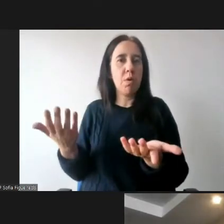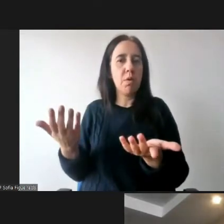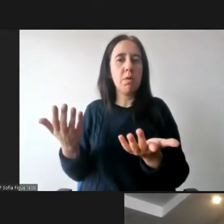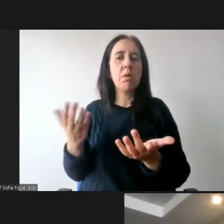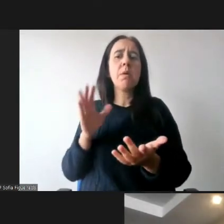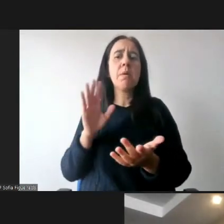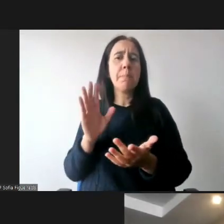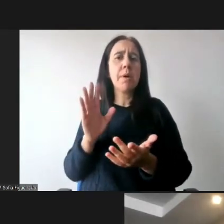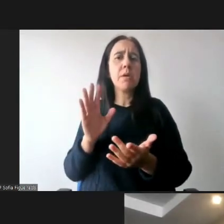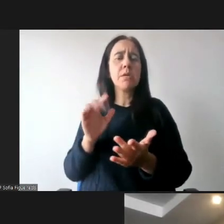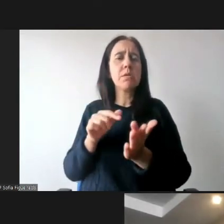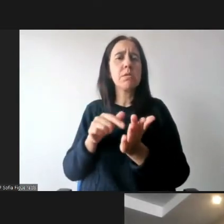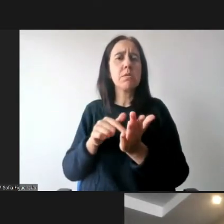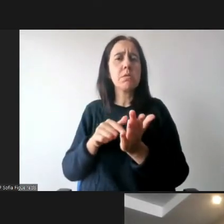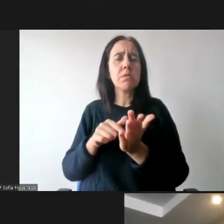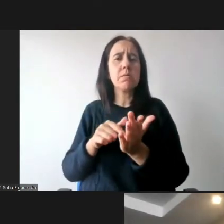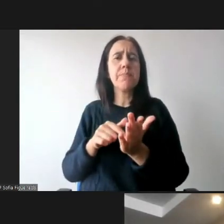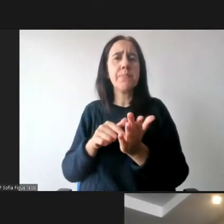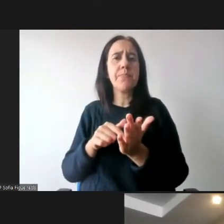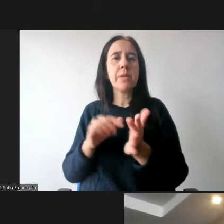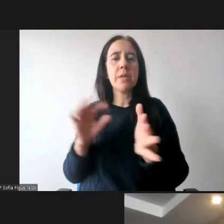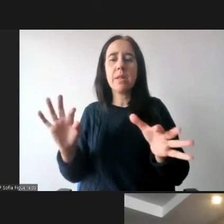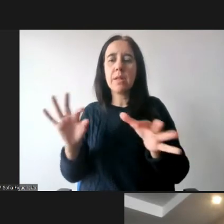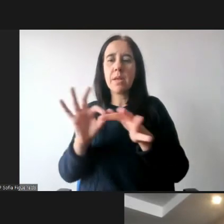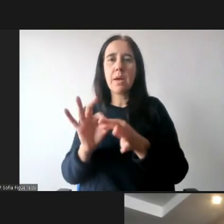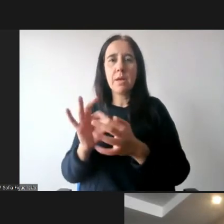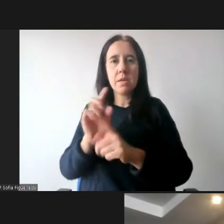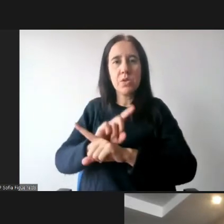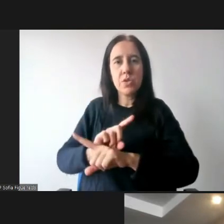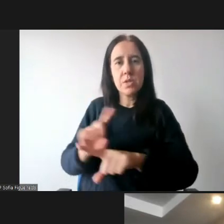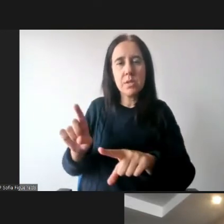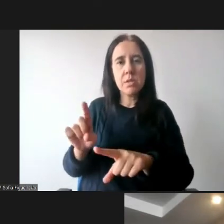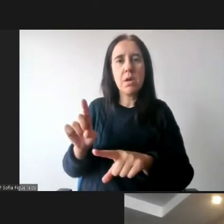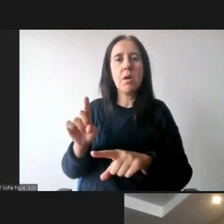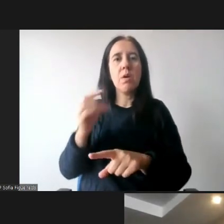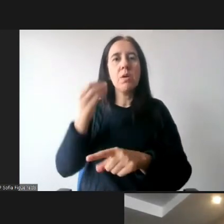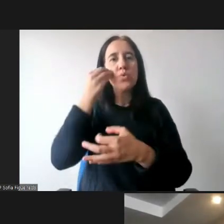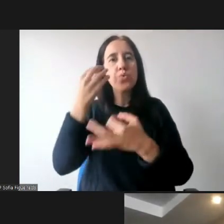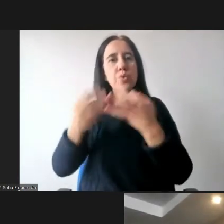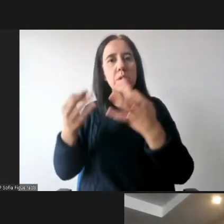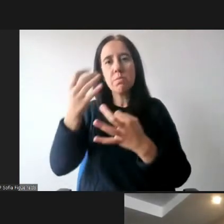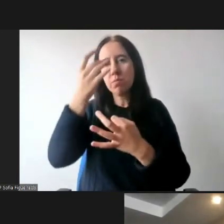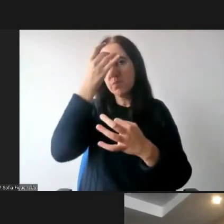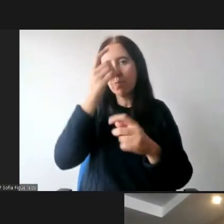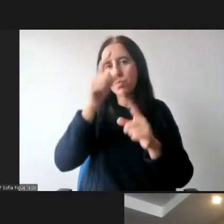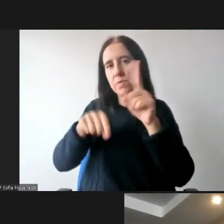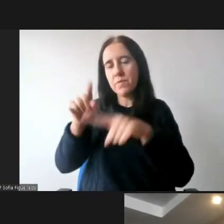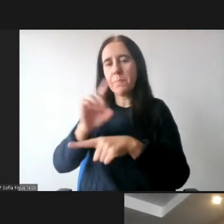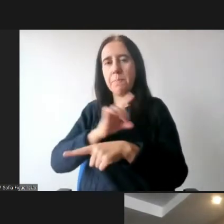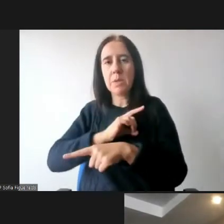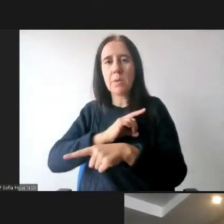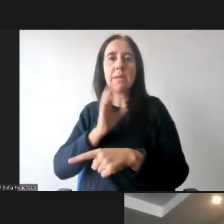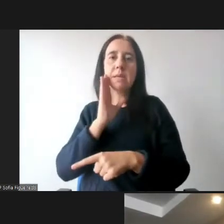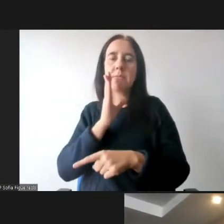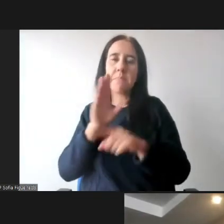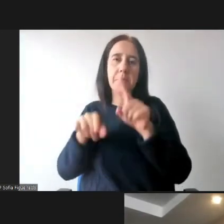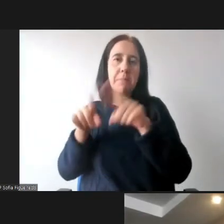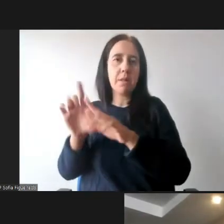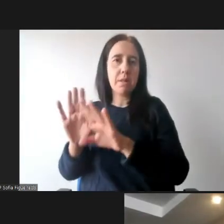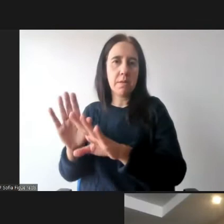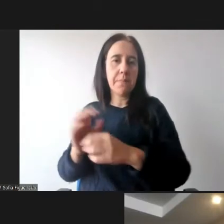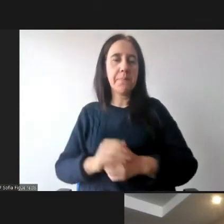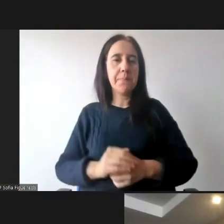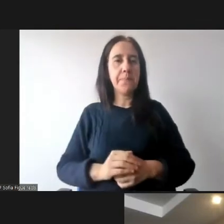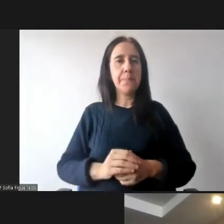independentemente aqui desta ligação à restrição de posições jurídicas subjetivas de particulares. Na versão atual